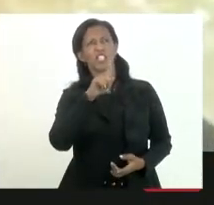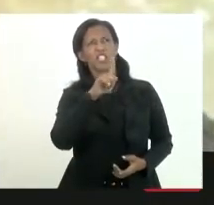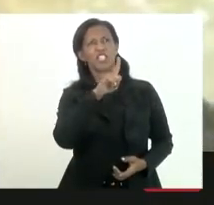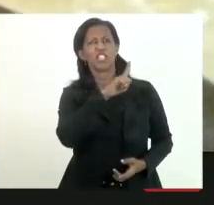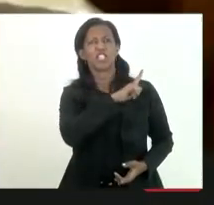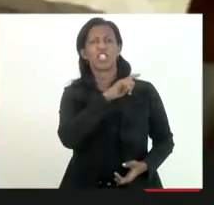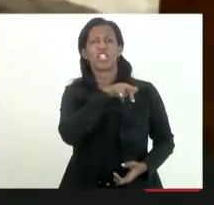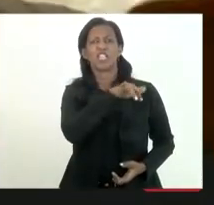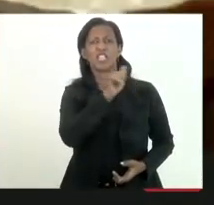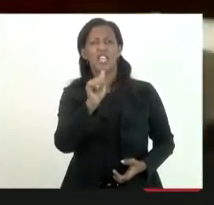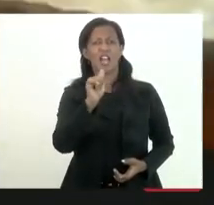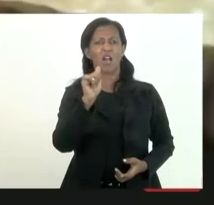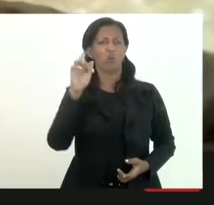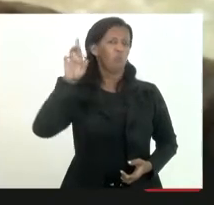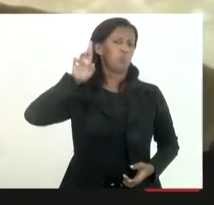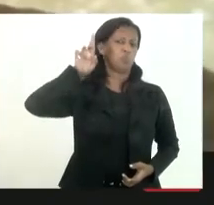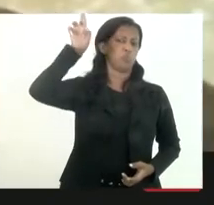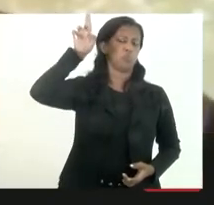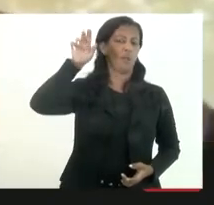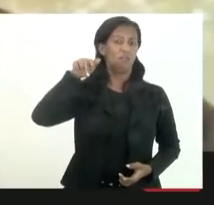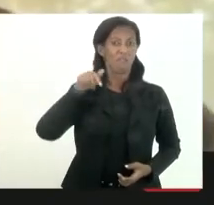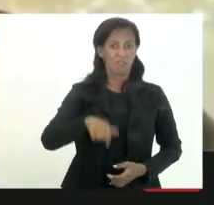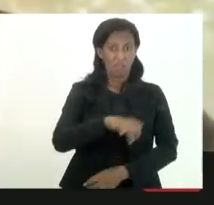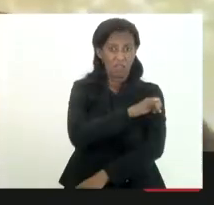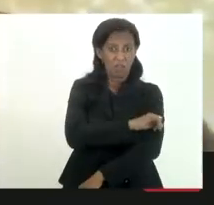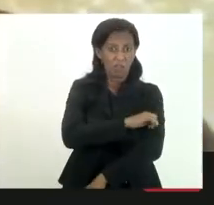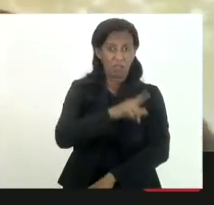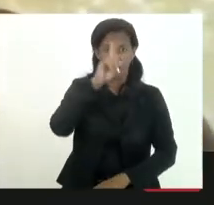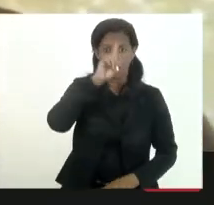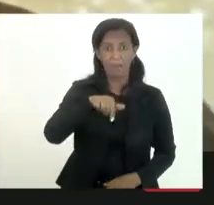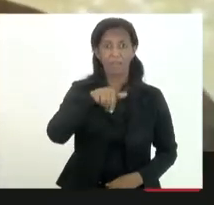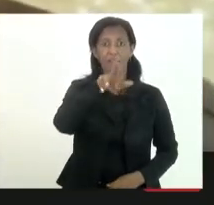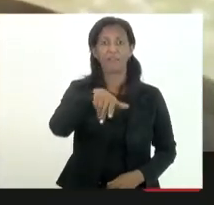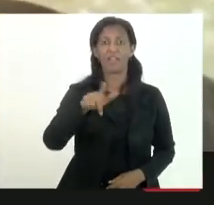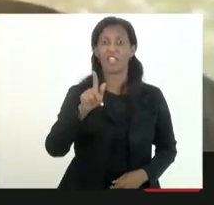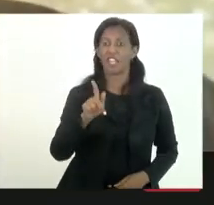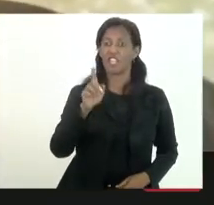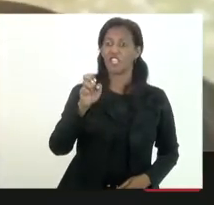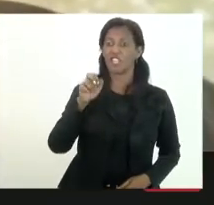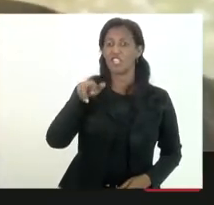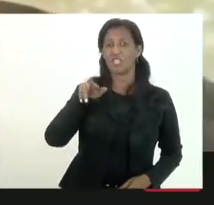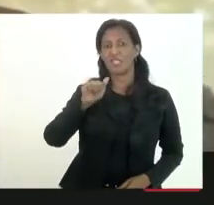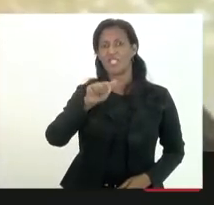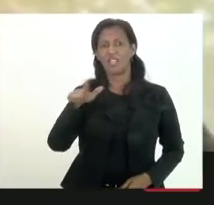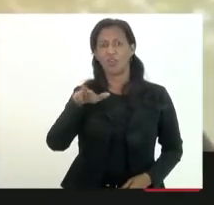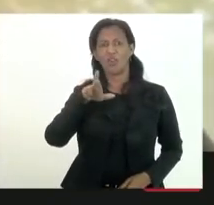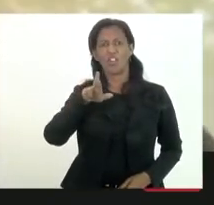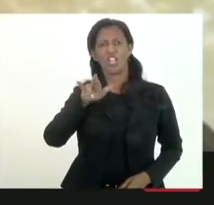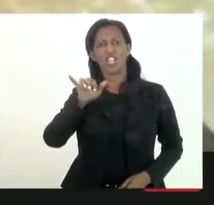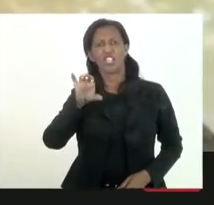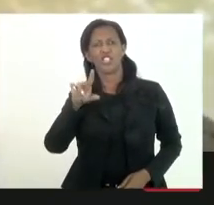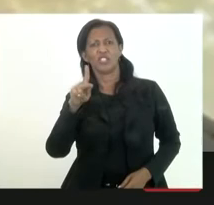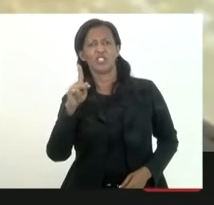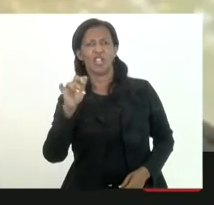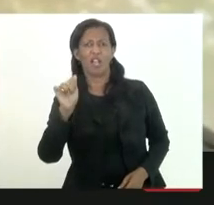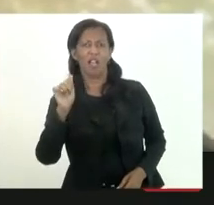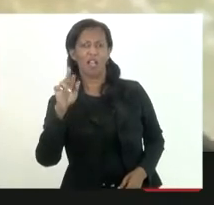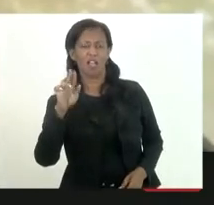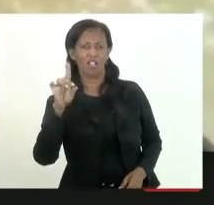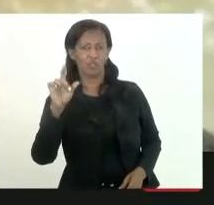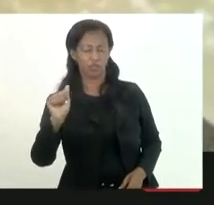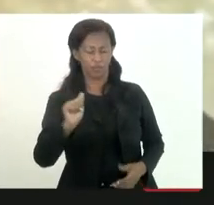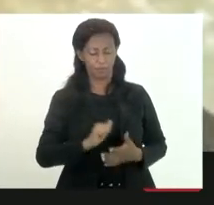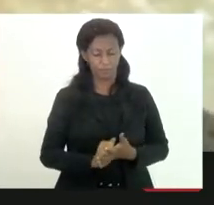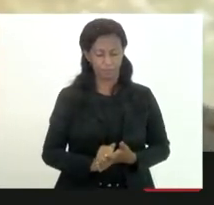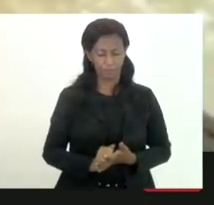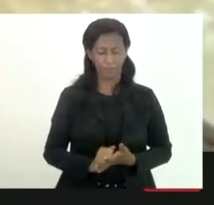era o chefão. E aqui no Rio de Janeiro, quem mandava na segurança era o general Richard Nunes. Eu peguei o